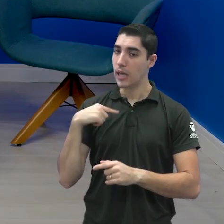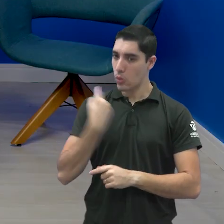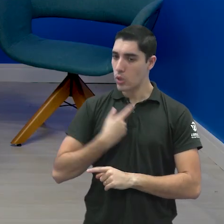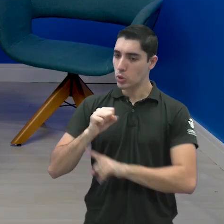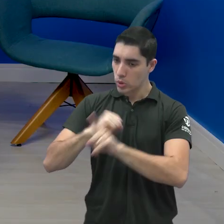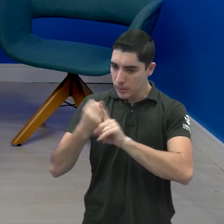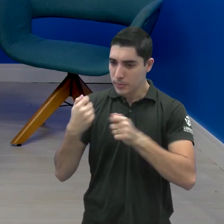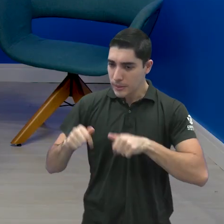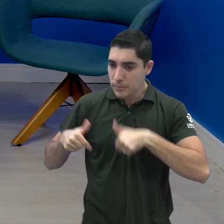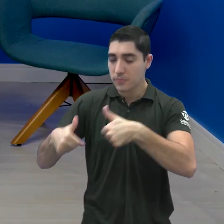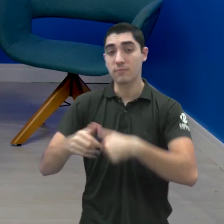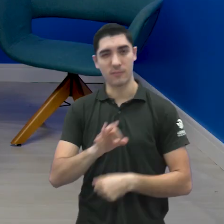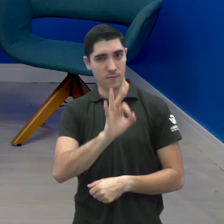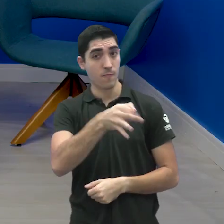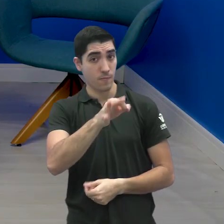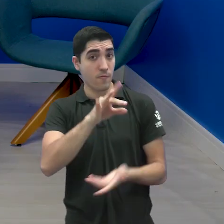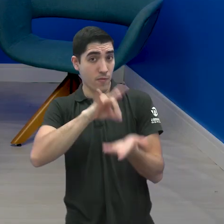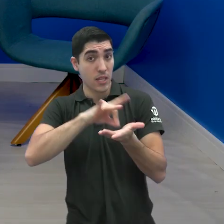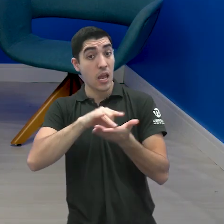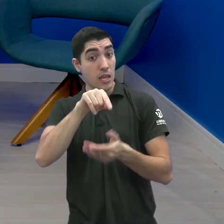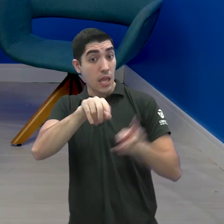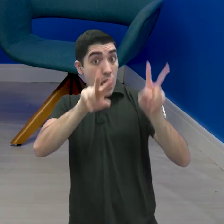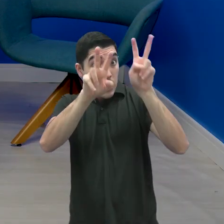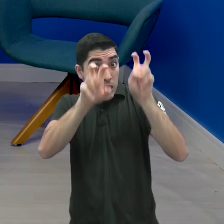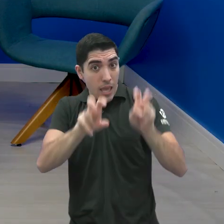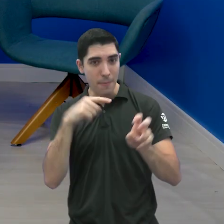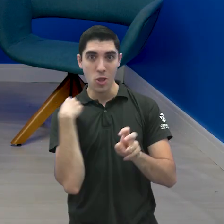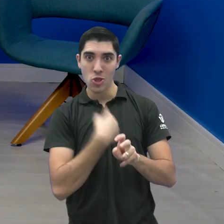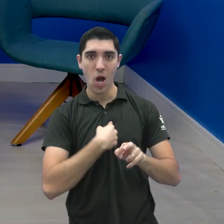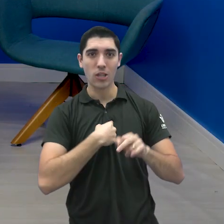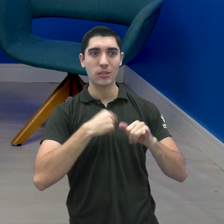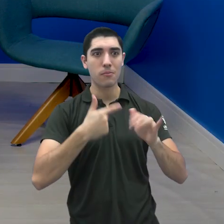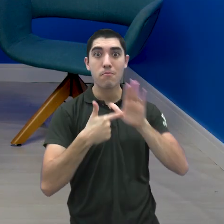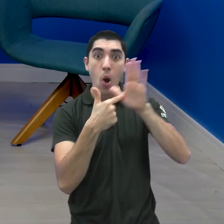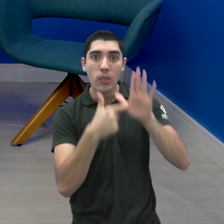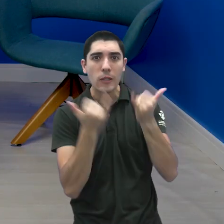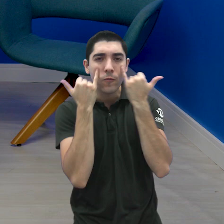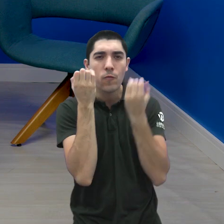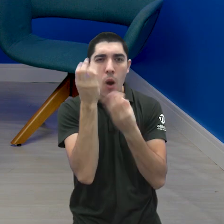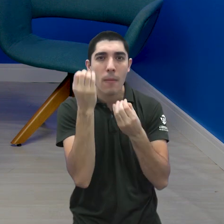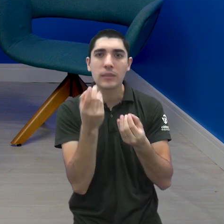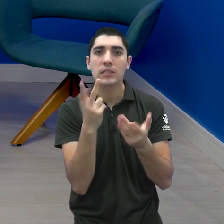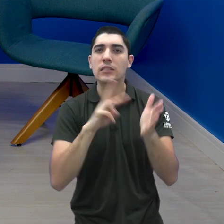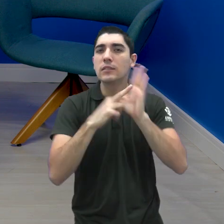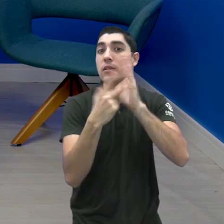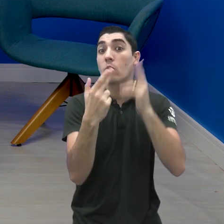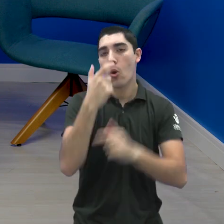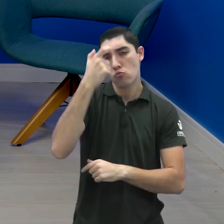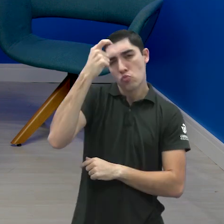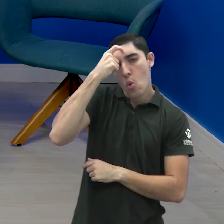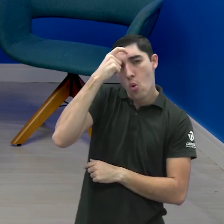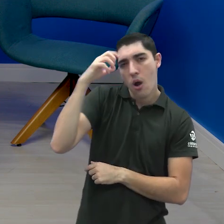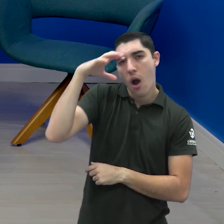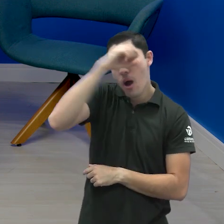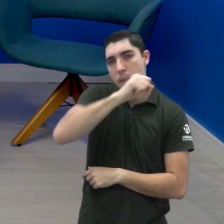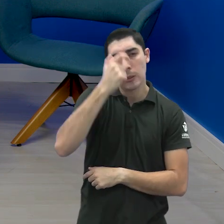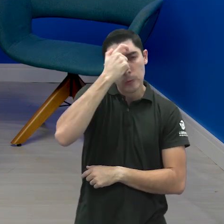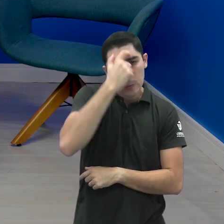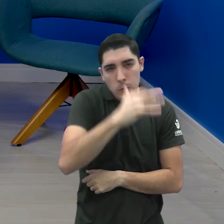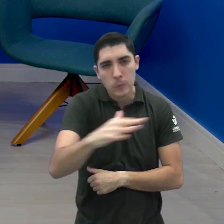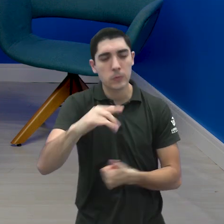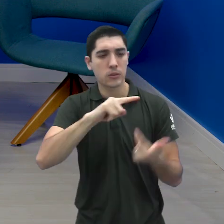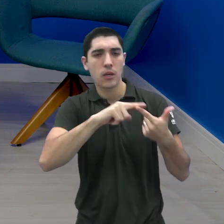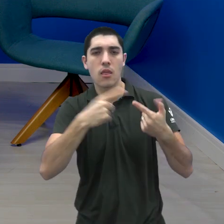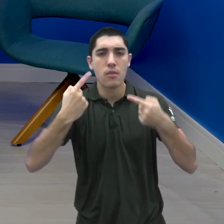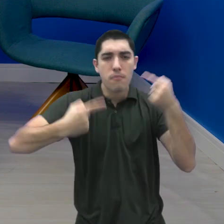na medida que a gente vai discutindo assuntos como esse, né, a discussão ela traz conscientização e novos debates e a gente